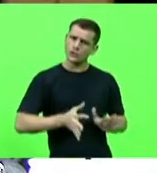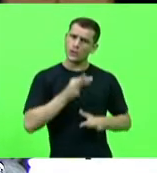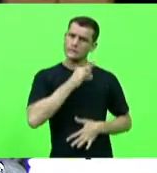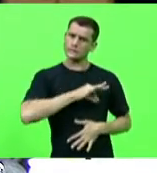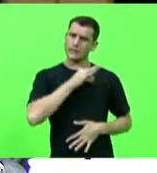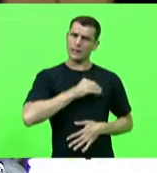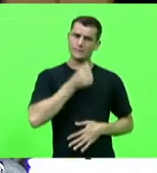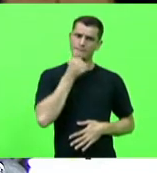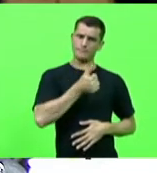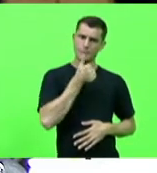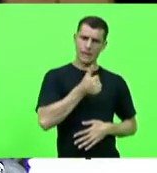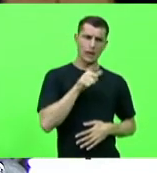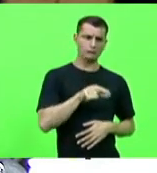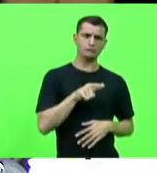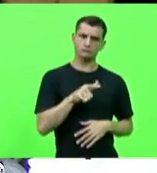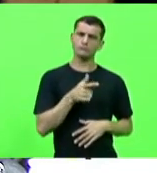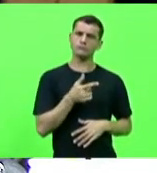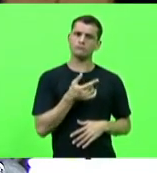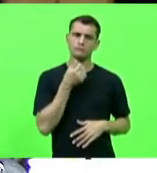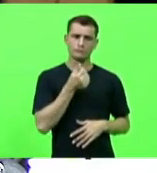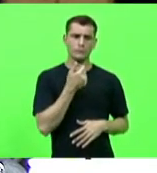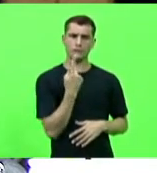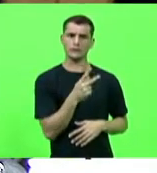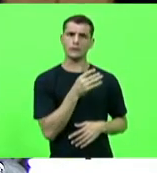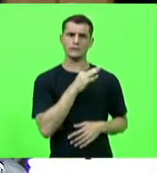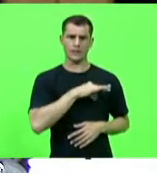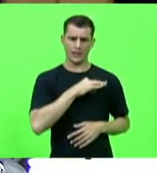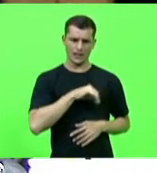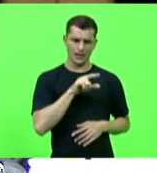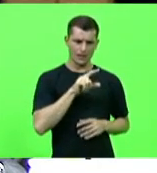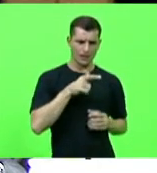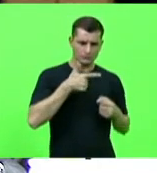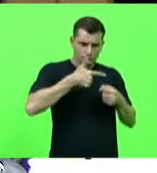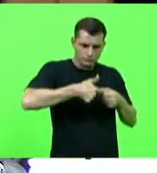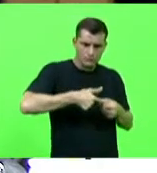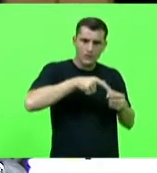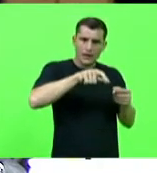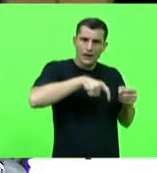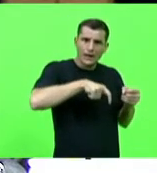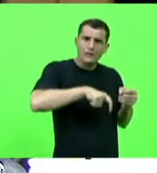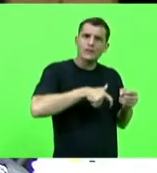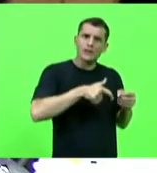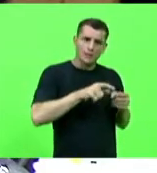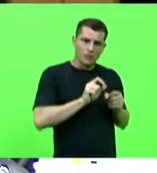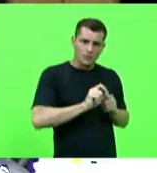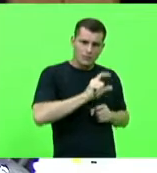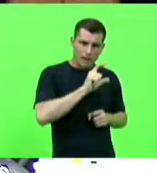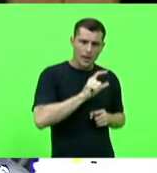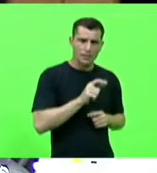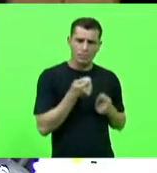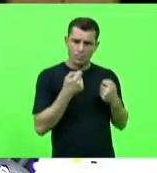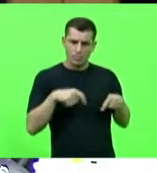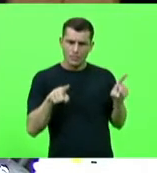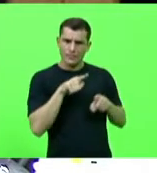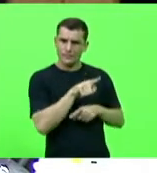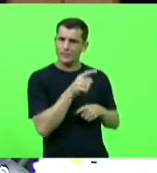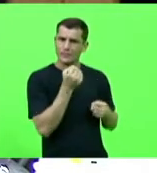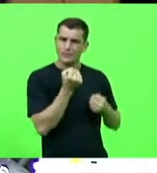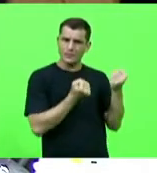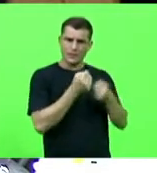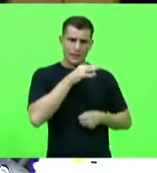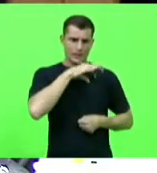muito obrigado, e daí não precisa dirigir, não precisa ter carteira assinada, carteira de motorista, não precisa